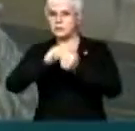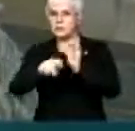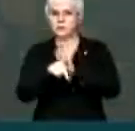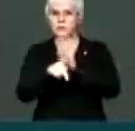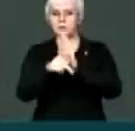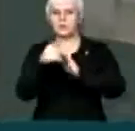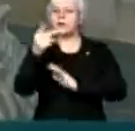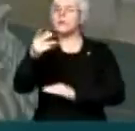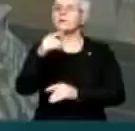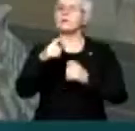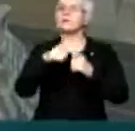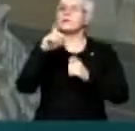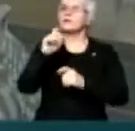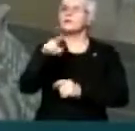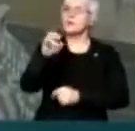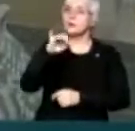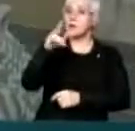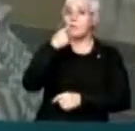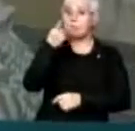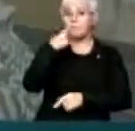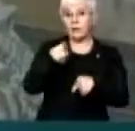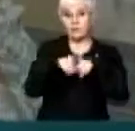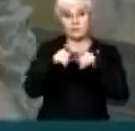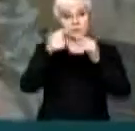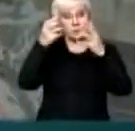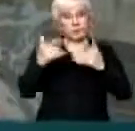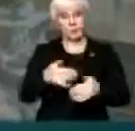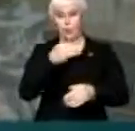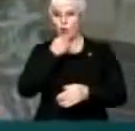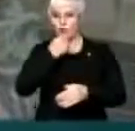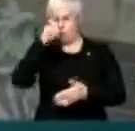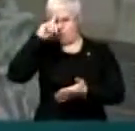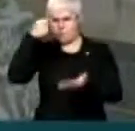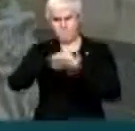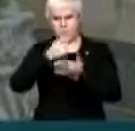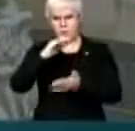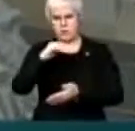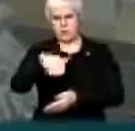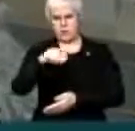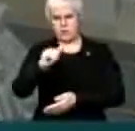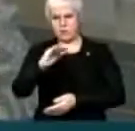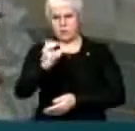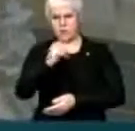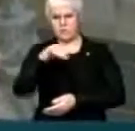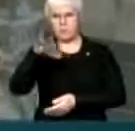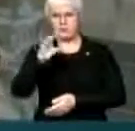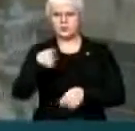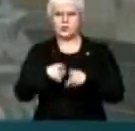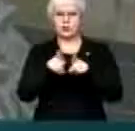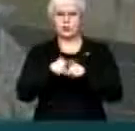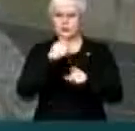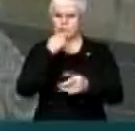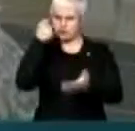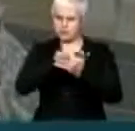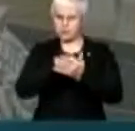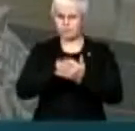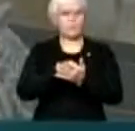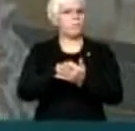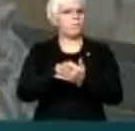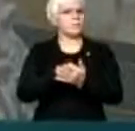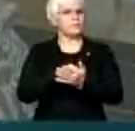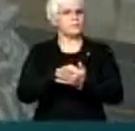próprio Daniel trouxe aqui para a gente refletir, o machismo, o patriarcalismo, a